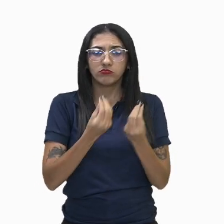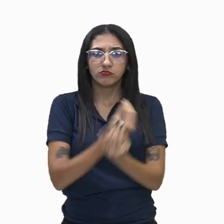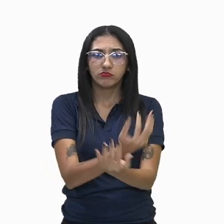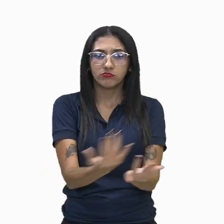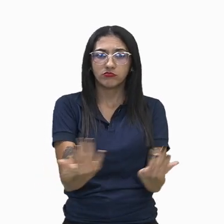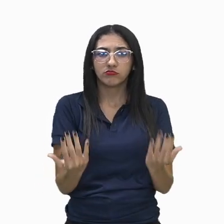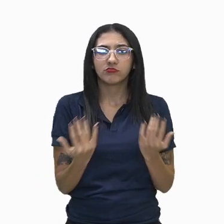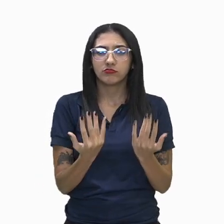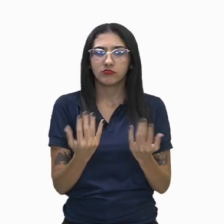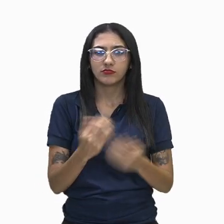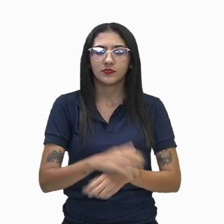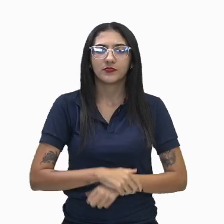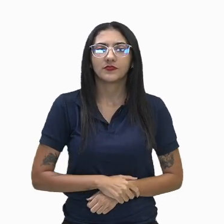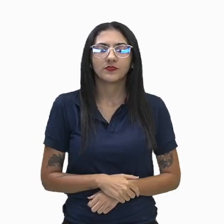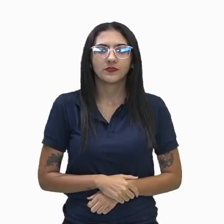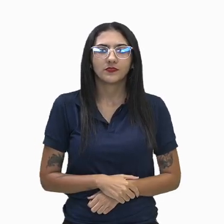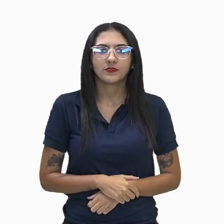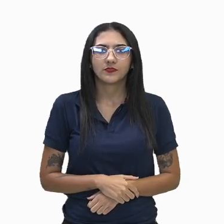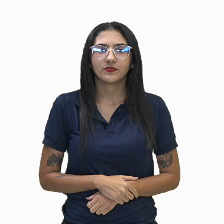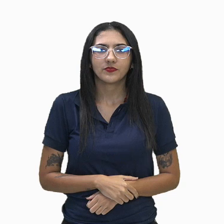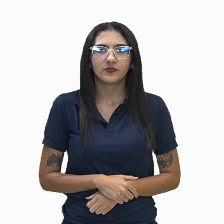por último, uma